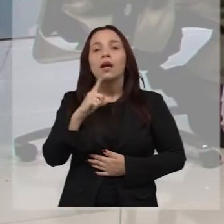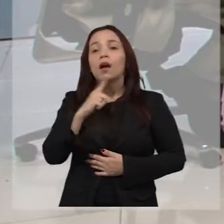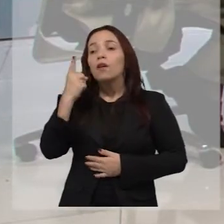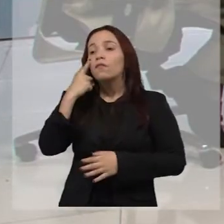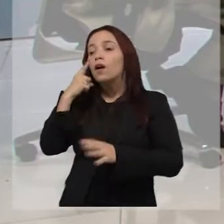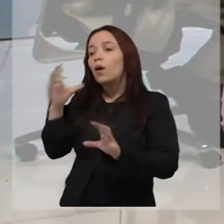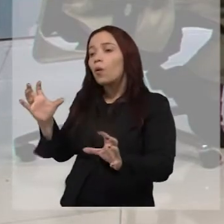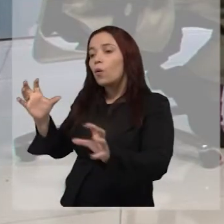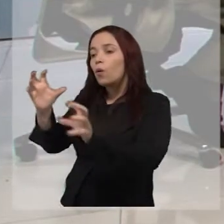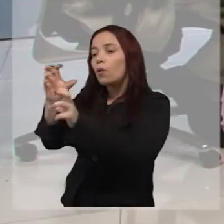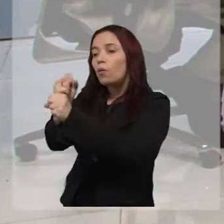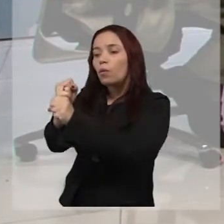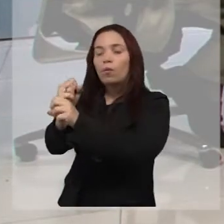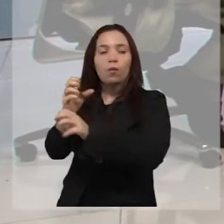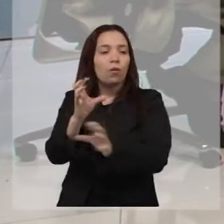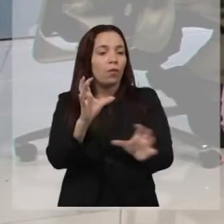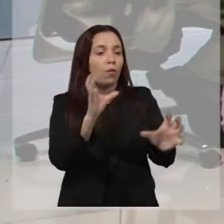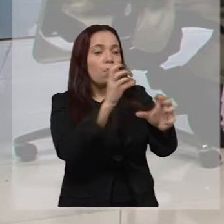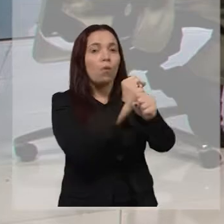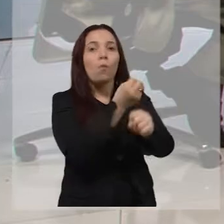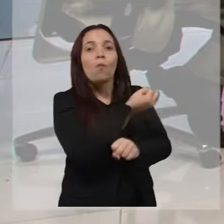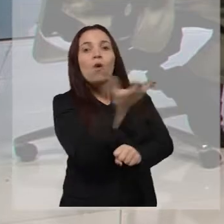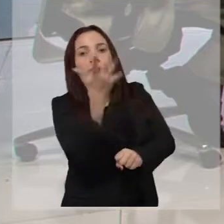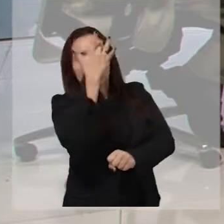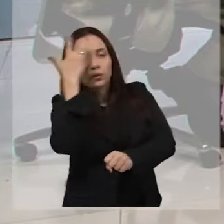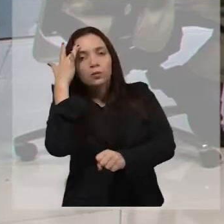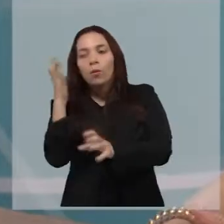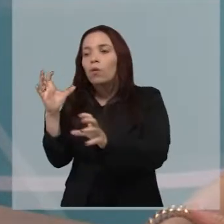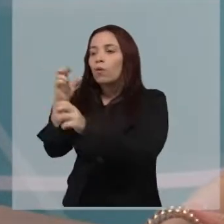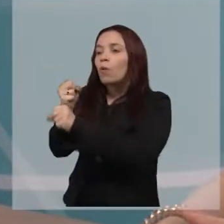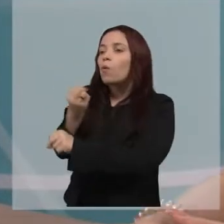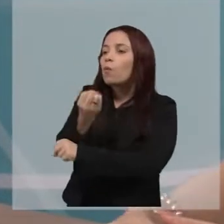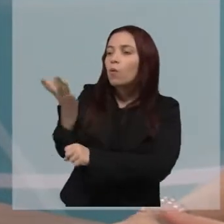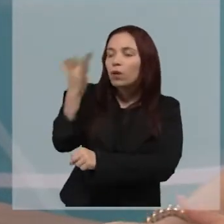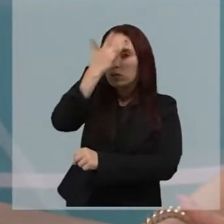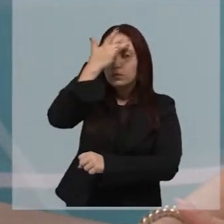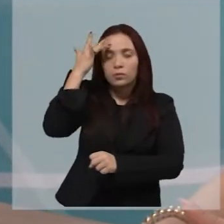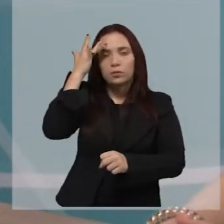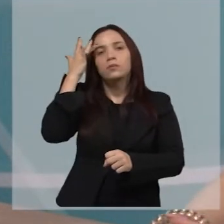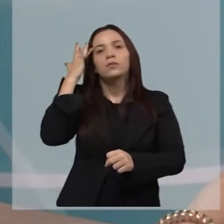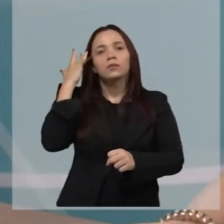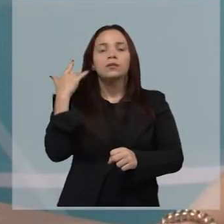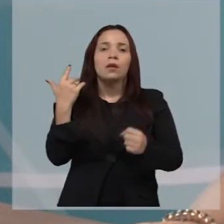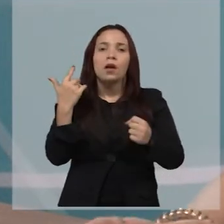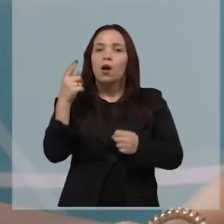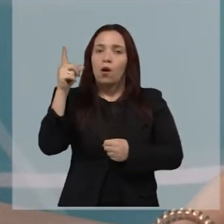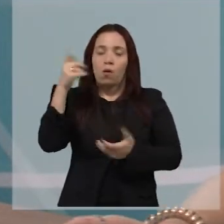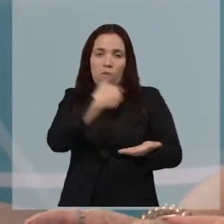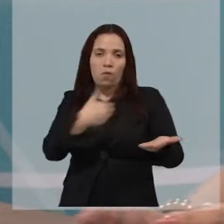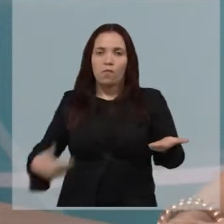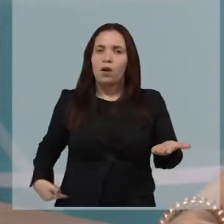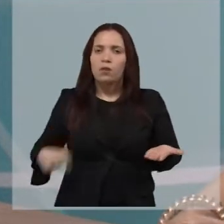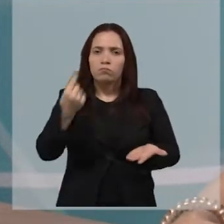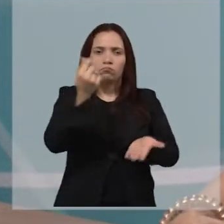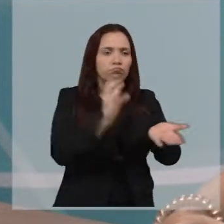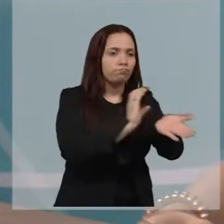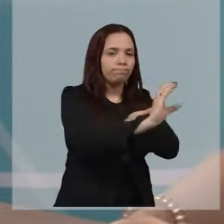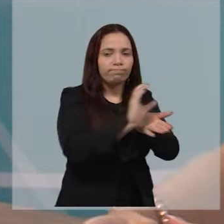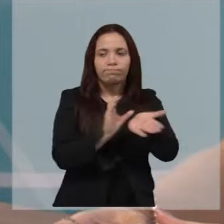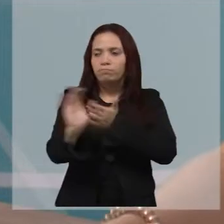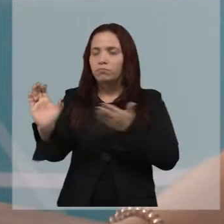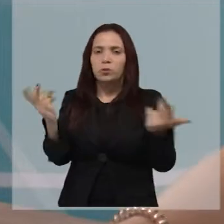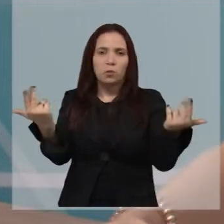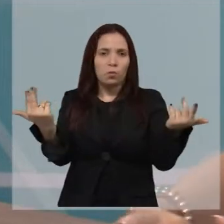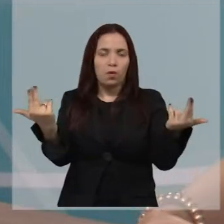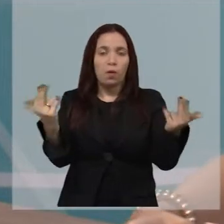proporcionalidade e quantidade, o custo é o mesmo para o Estado, né? A grande questão é realmente o combate ao crime. Se o crime não consegue mais atuar